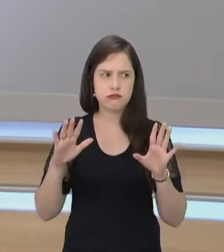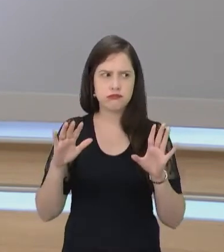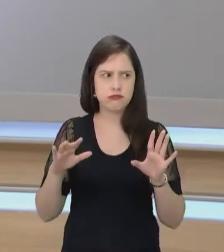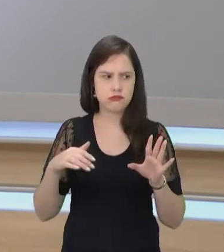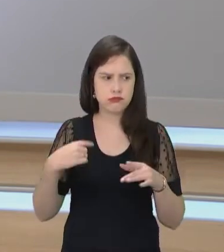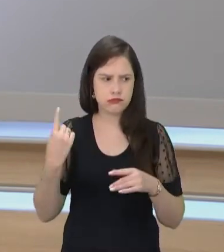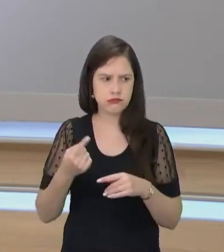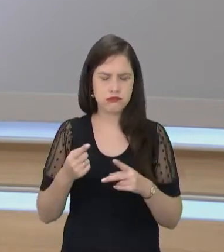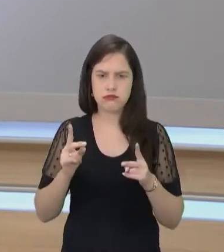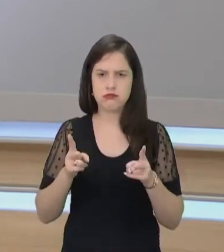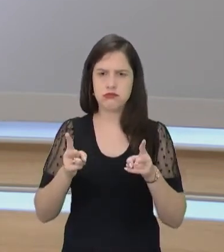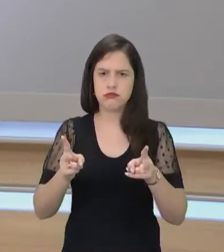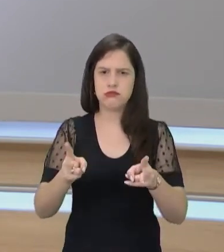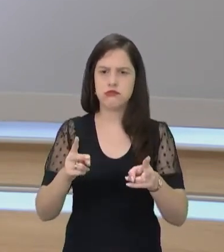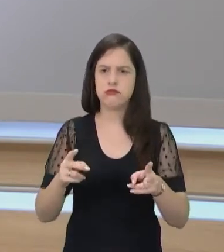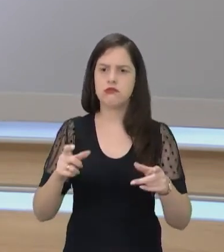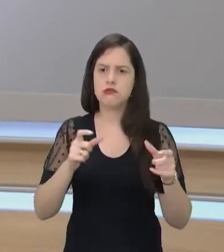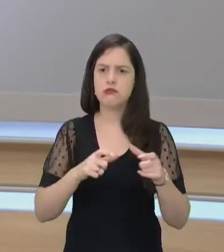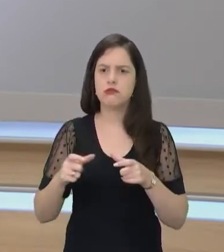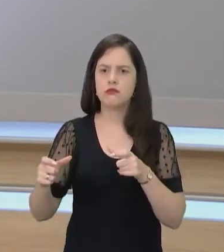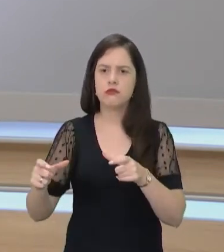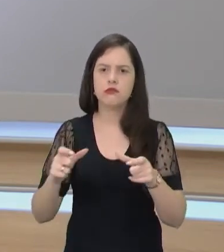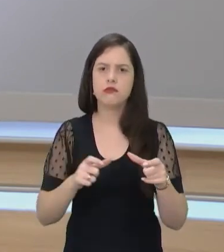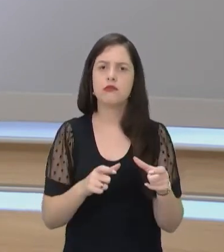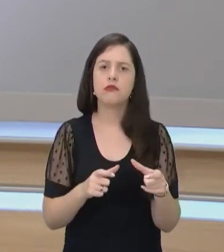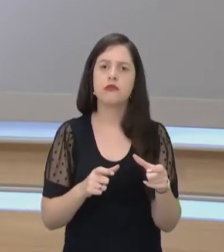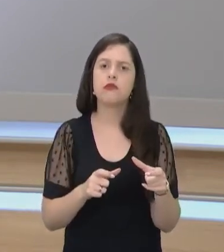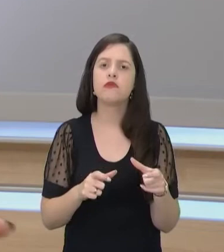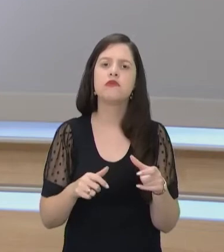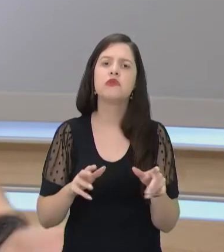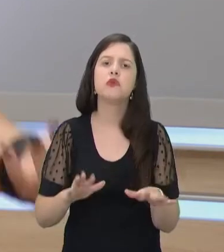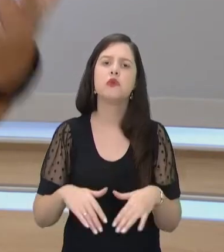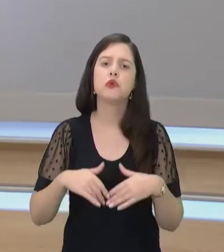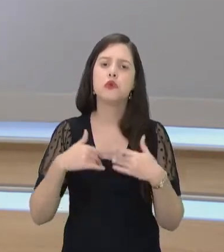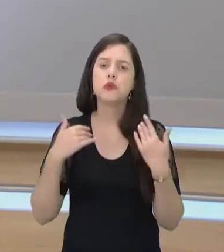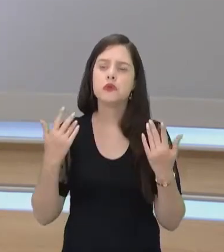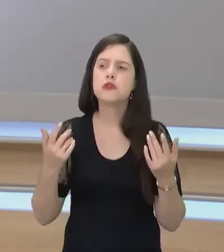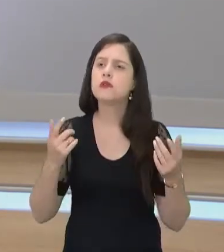que sejam valores menores, mas o que são